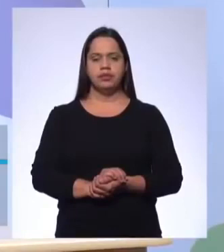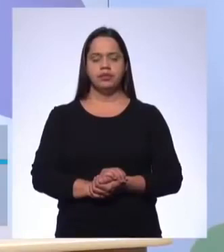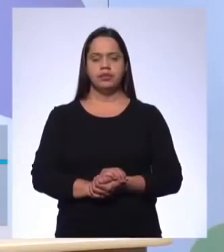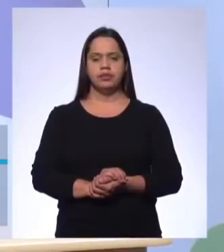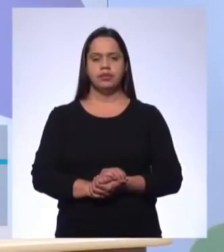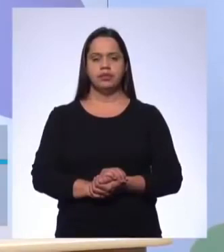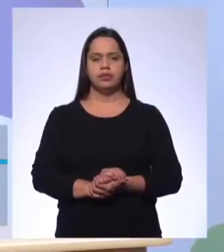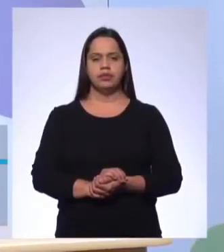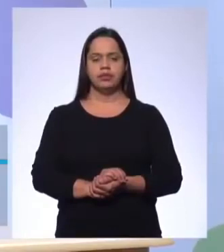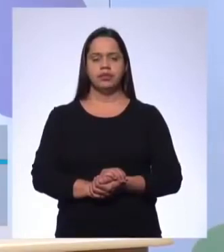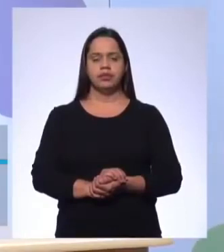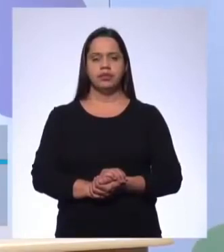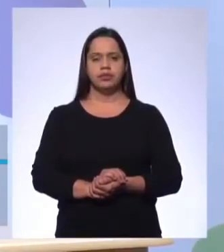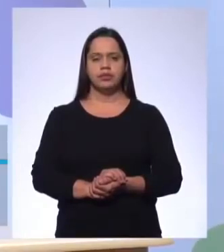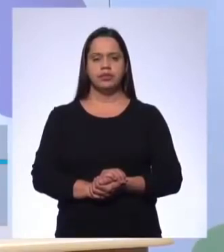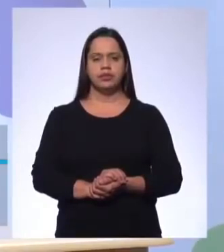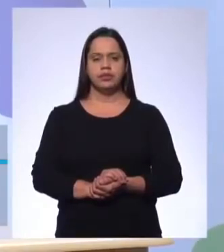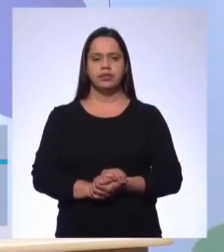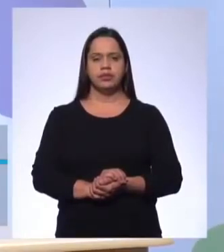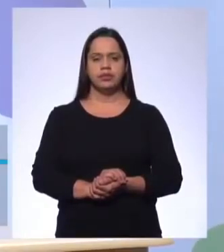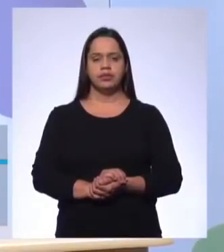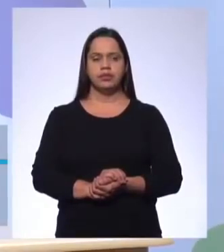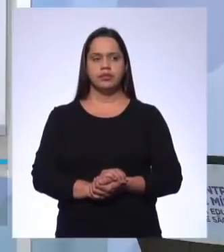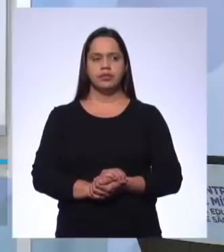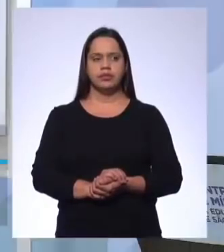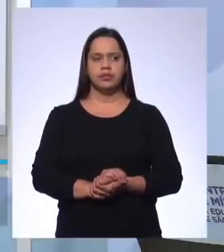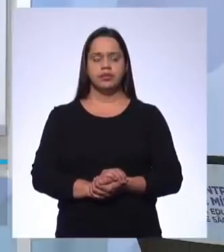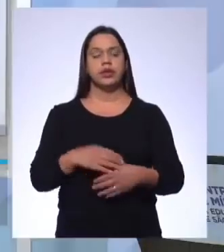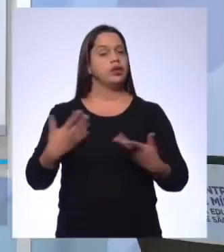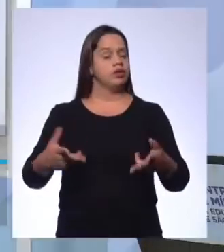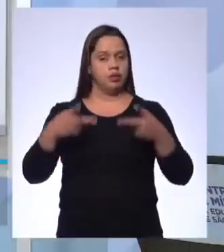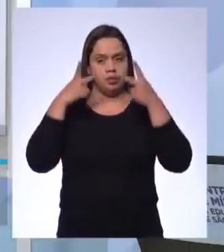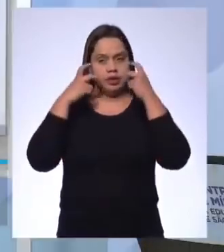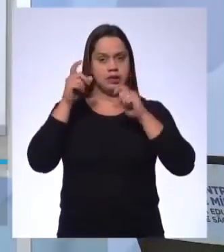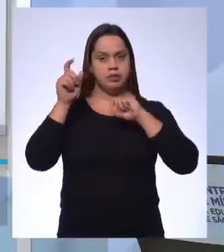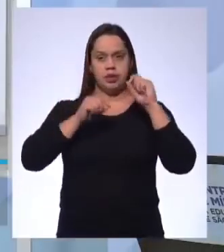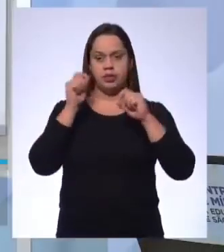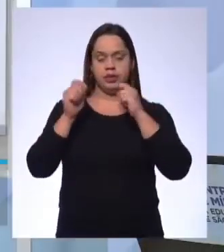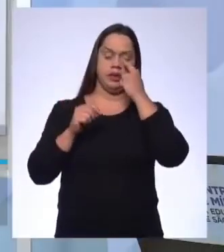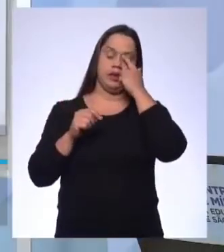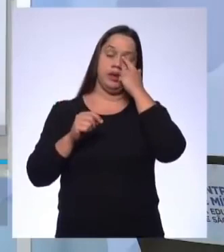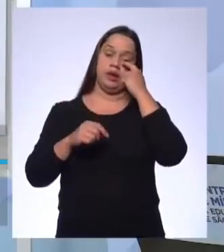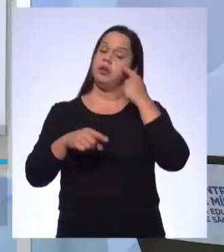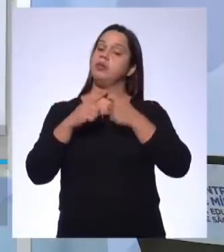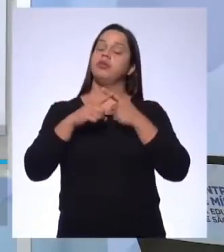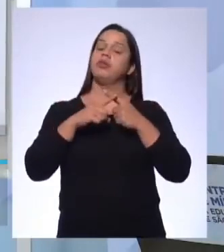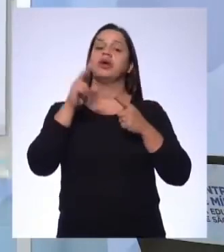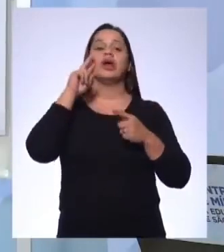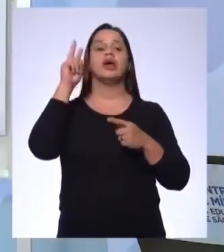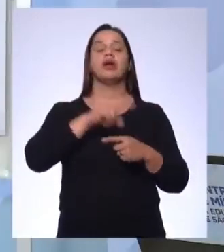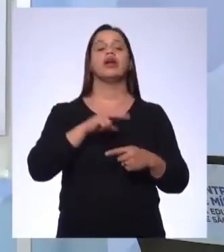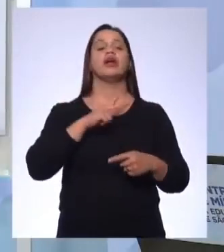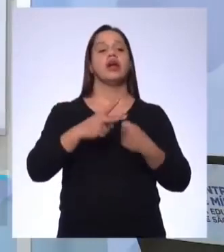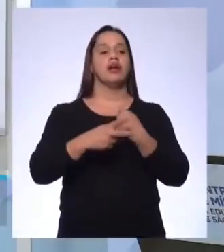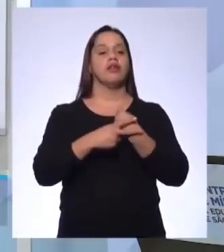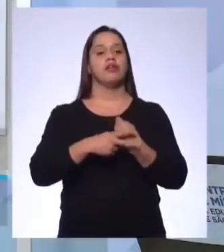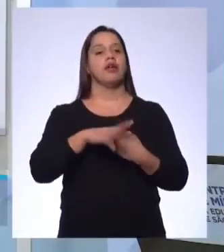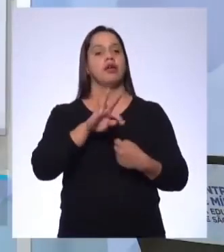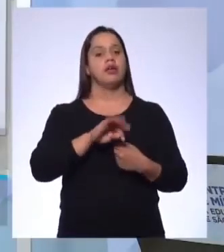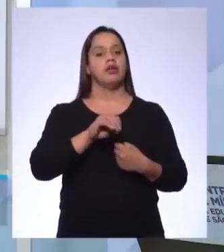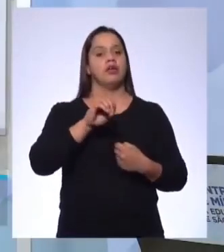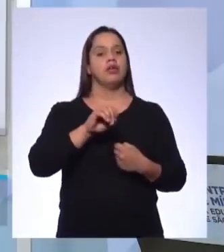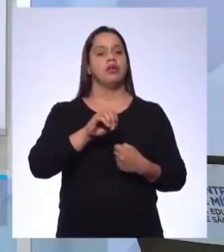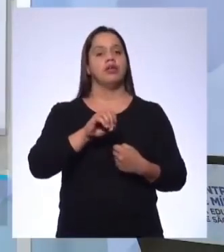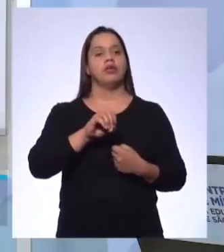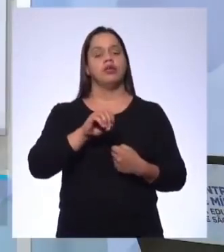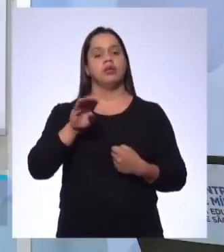3 1970, 4 300,000. Então, vamos perceber uma coisinha, tá? Porque aí não tem, quando é verbo to be, fica mais fácil de localizar. Ali só